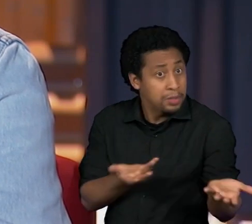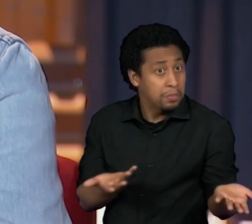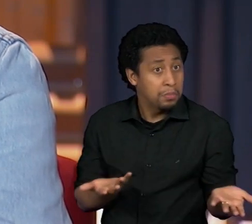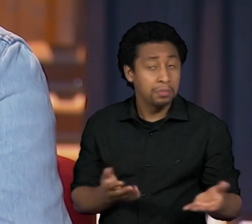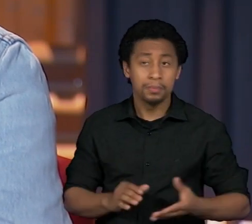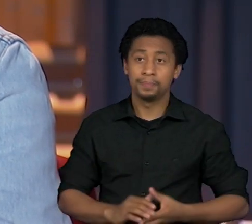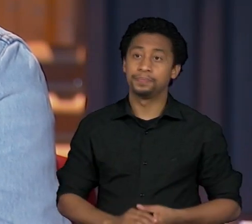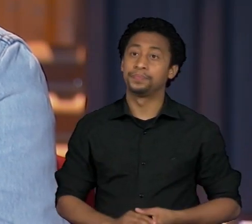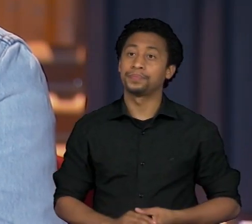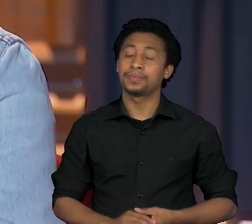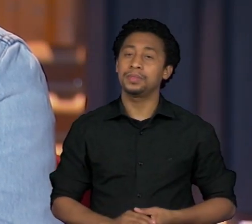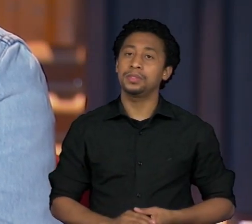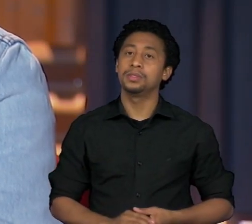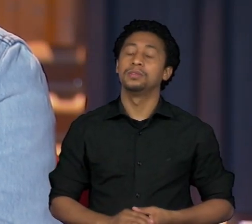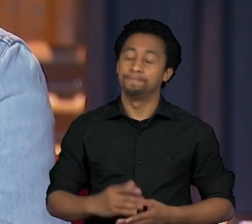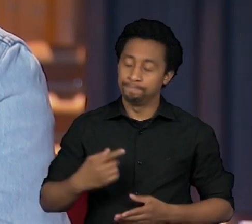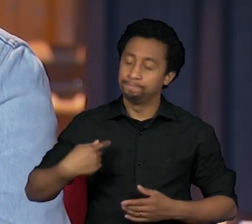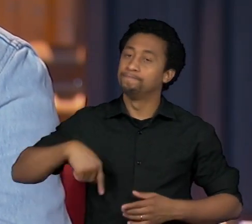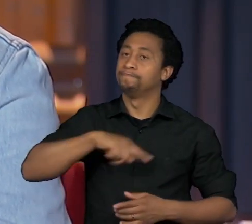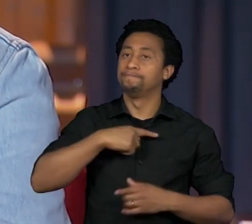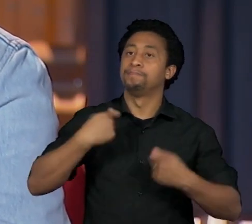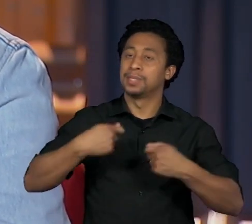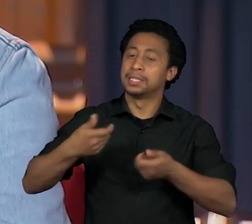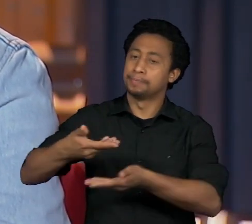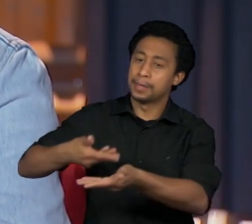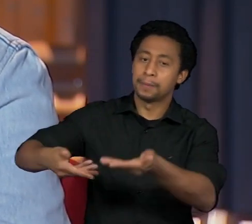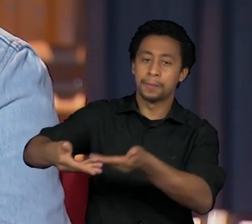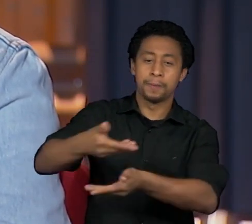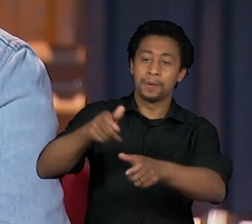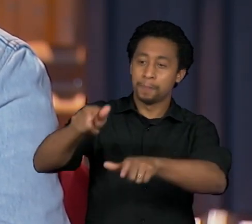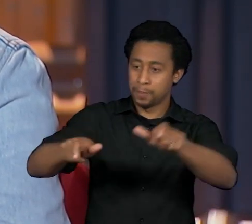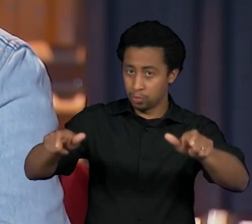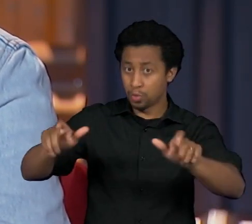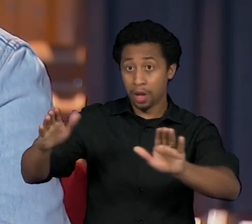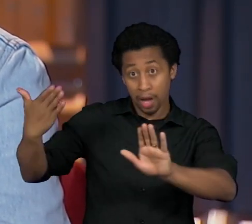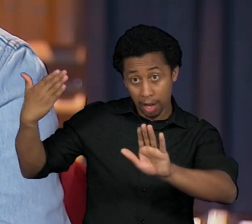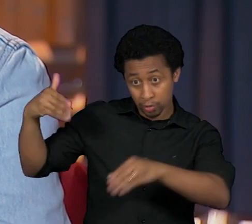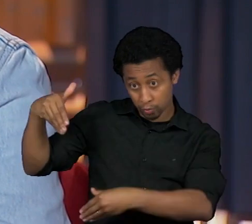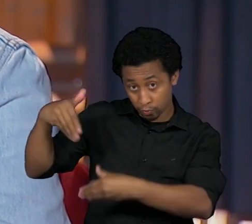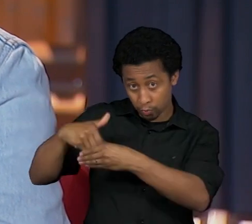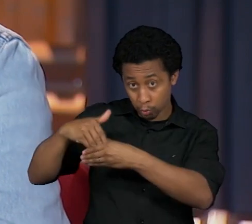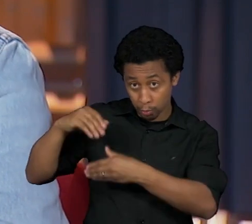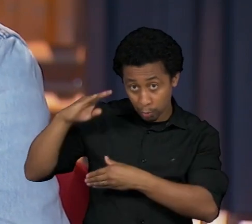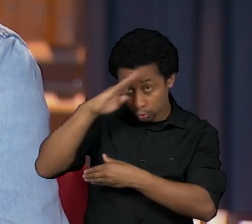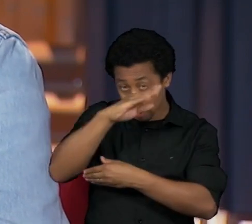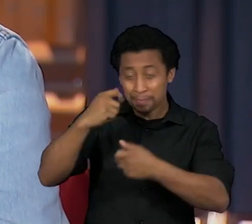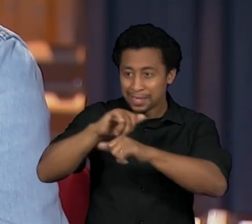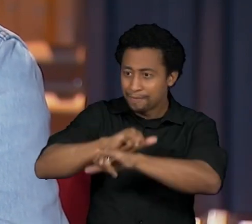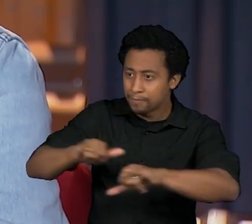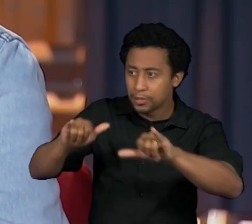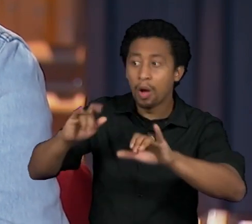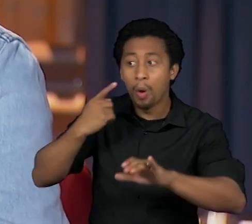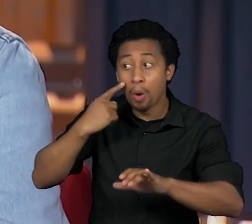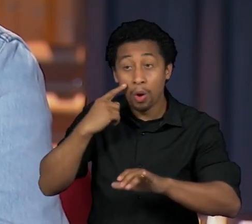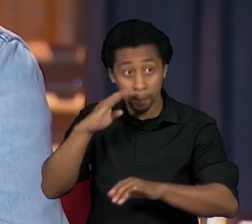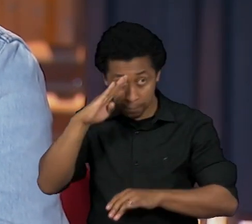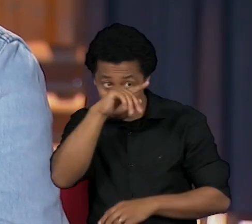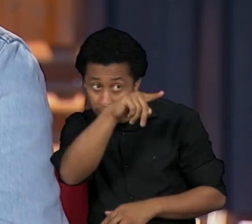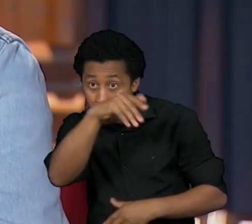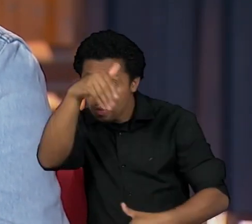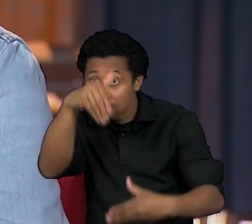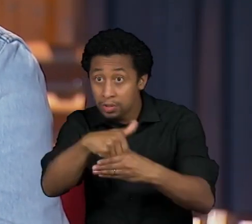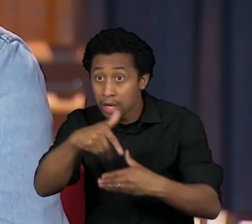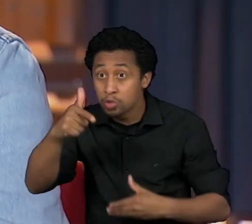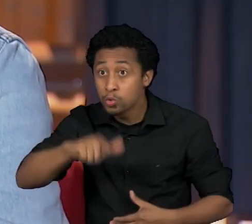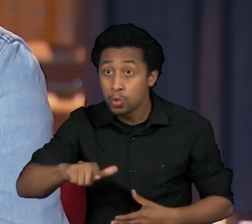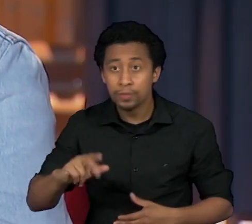falar com muitas pessoas que votaram no Bolsonaro para que não votem novamente. E, evidentemente, isso tem que ser feito com a melhor